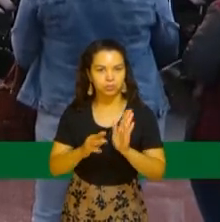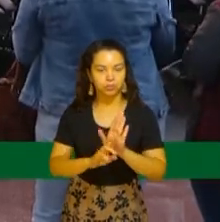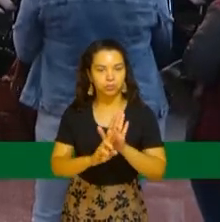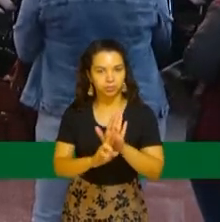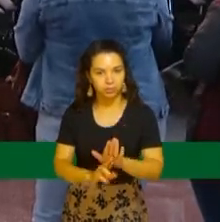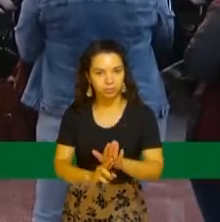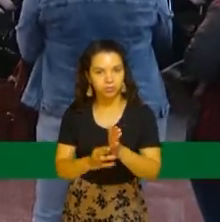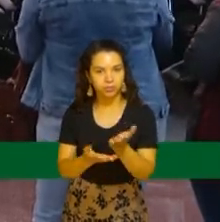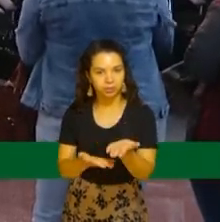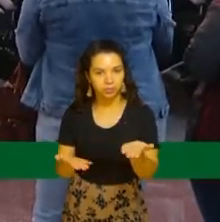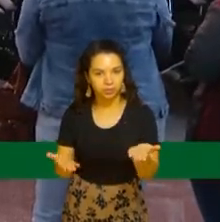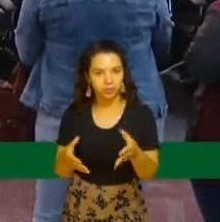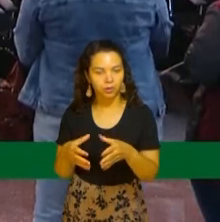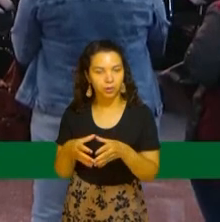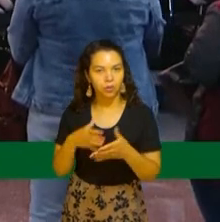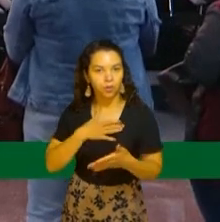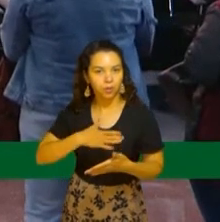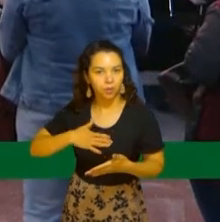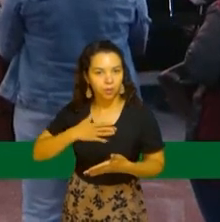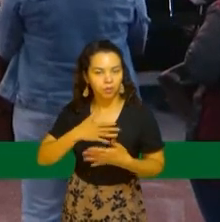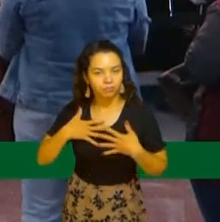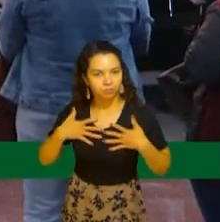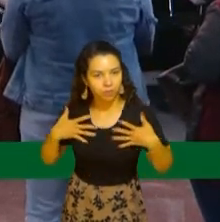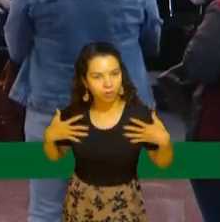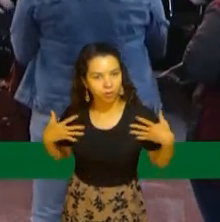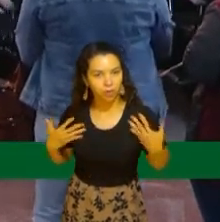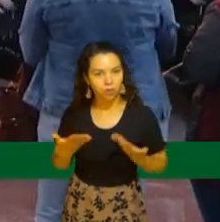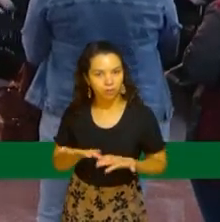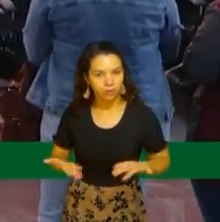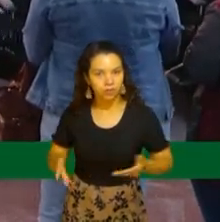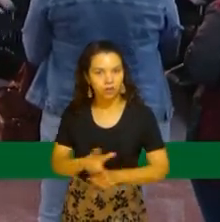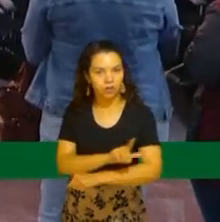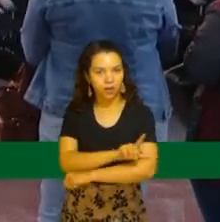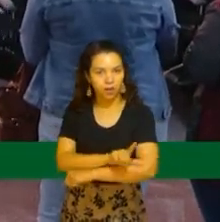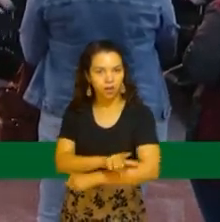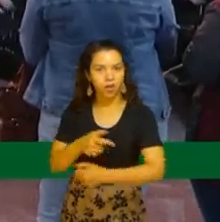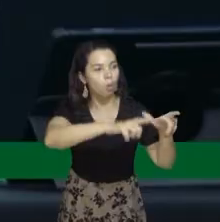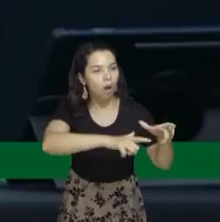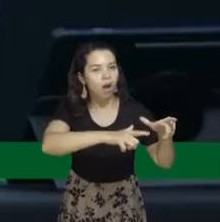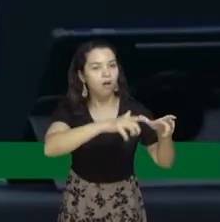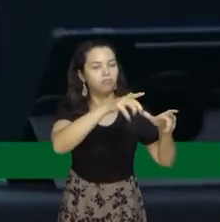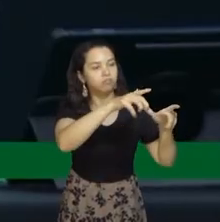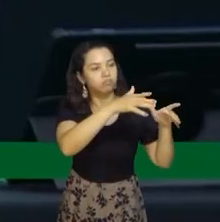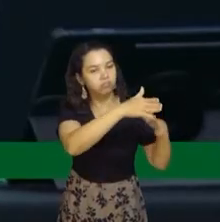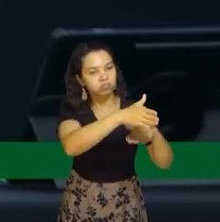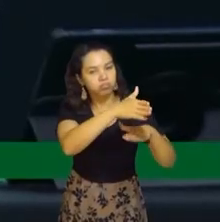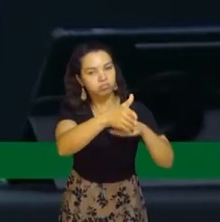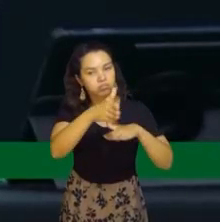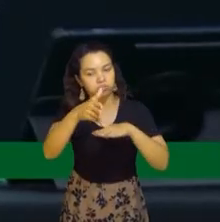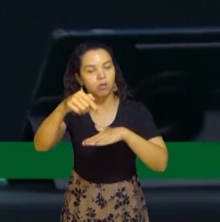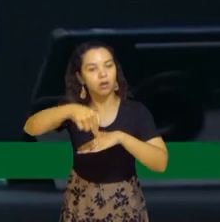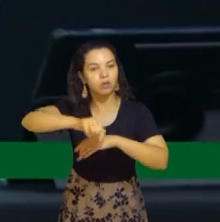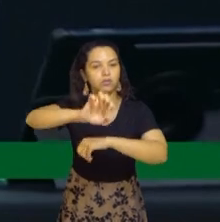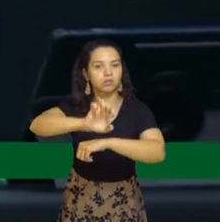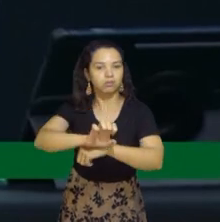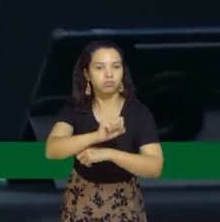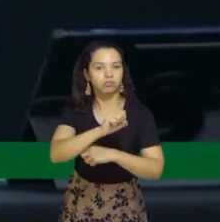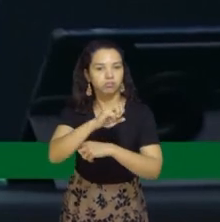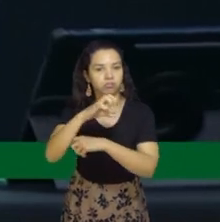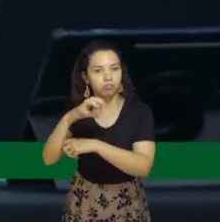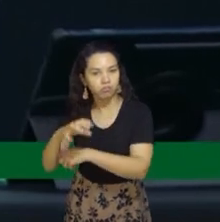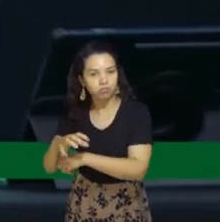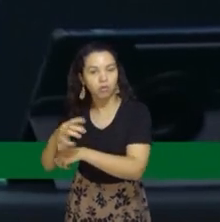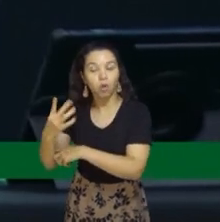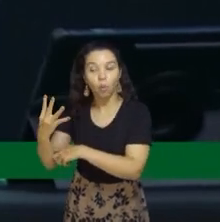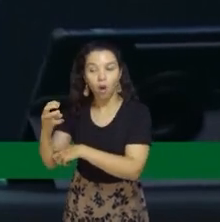parte da quarta edição do programa Lesc Itinerante. Entidades da região serrana apresentaram aos deputados seus resultados